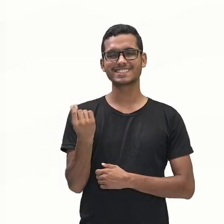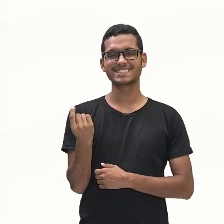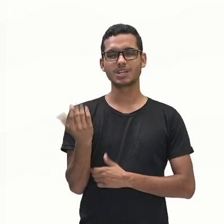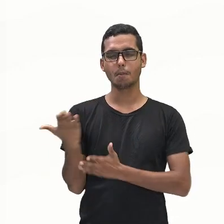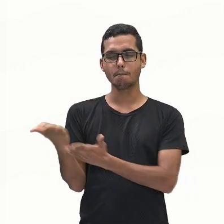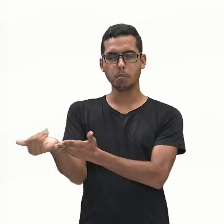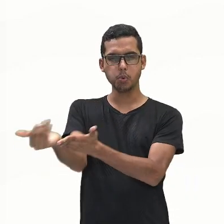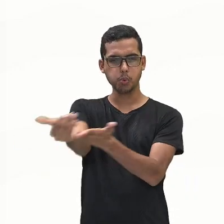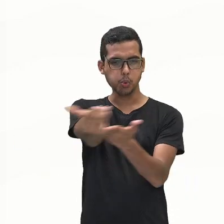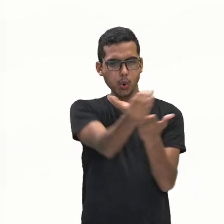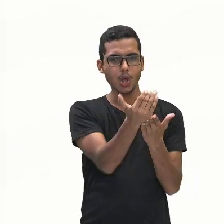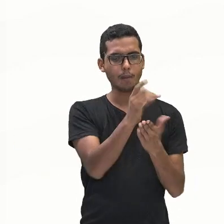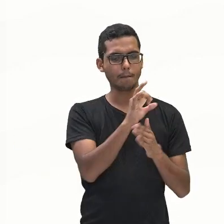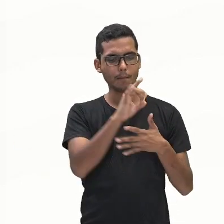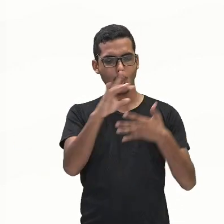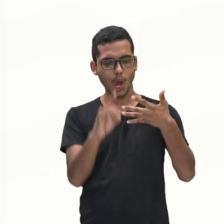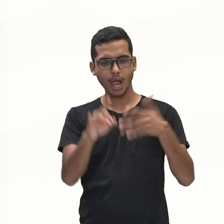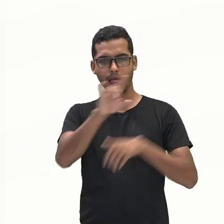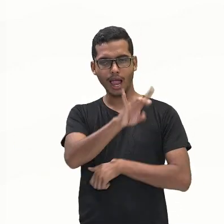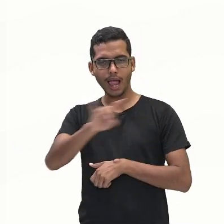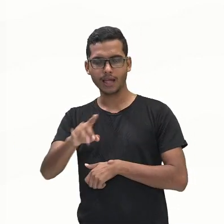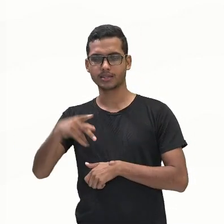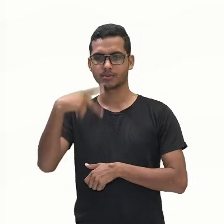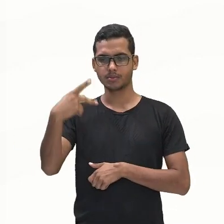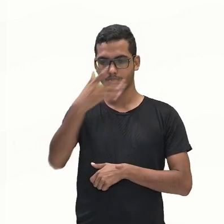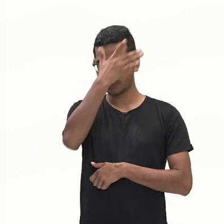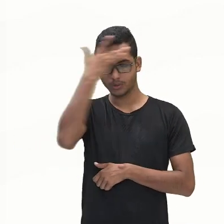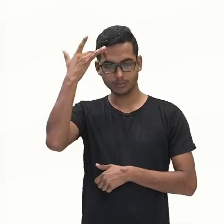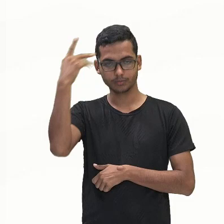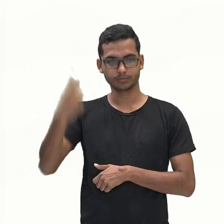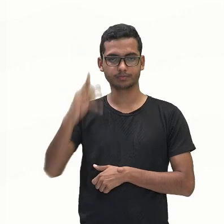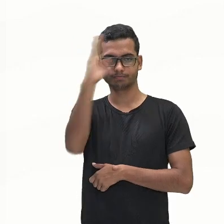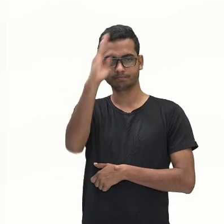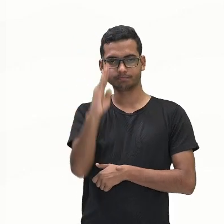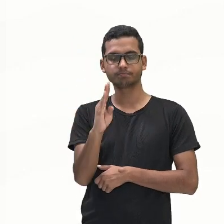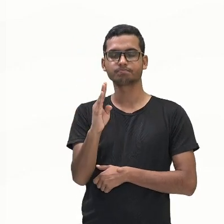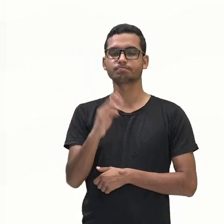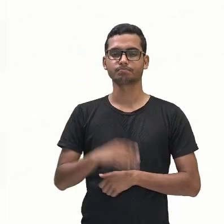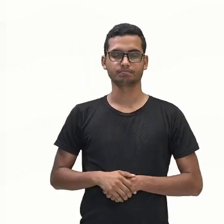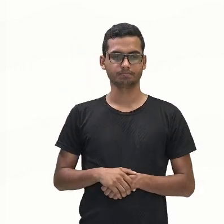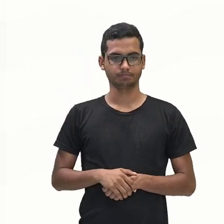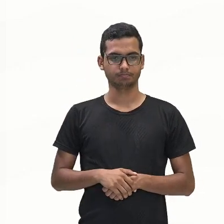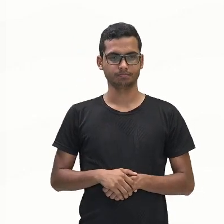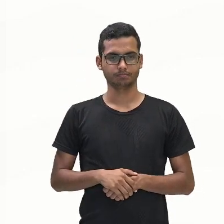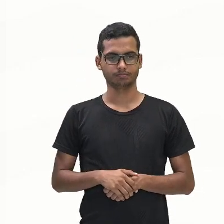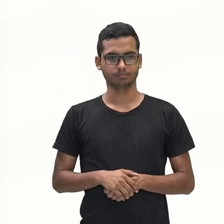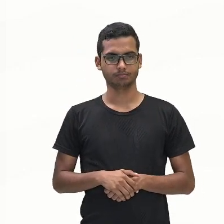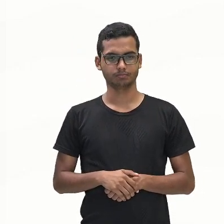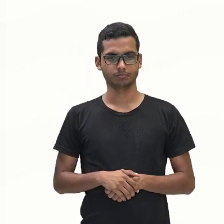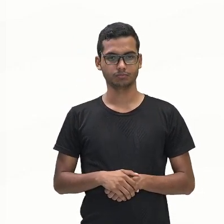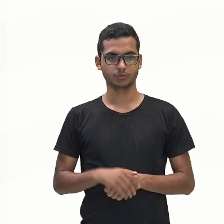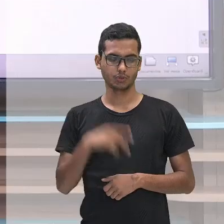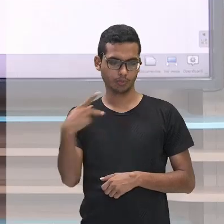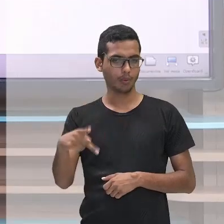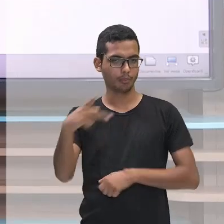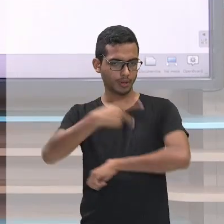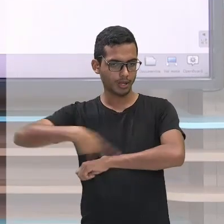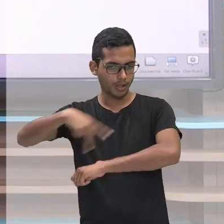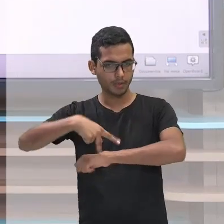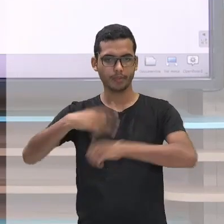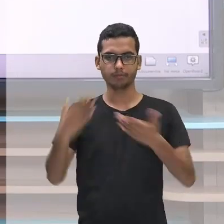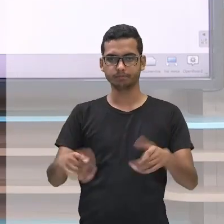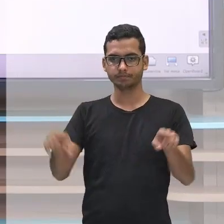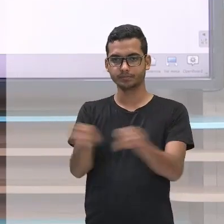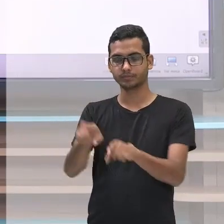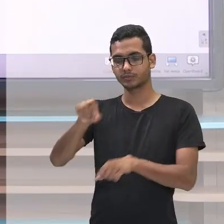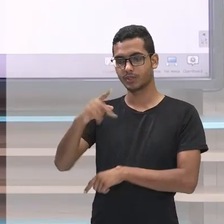faz essa análise da renda da população também, então você pega tudo o que foi produzido ali, que é o PIB,